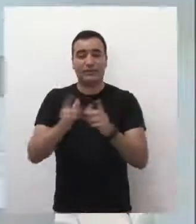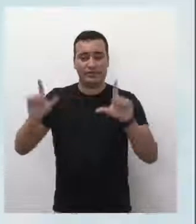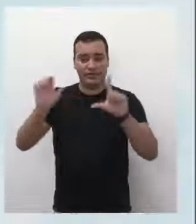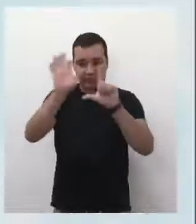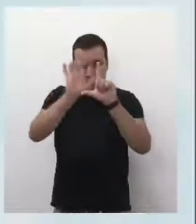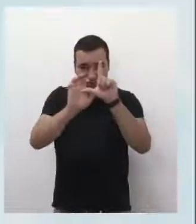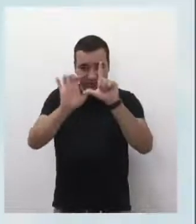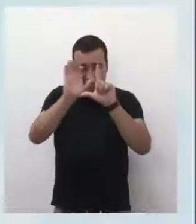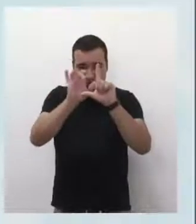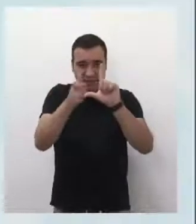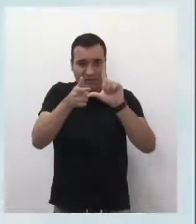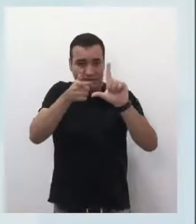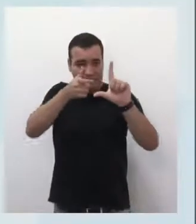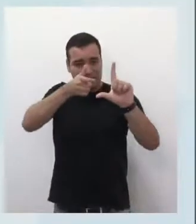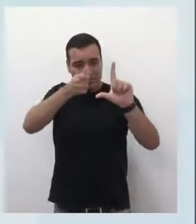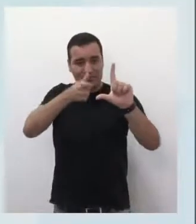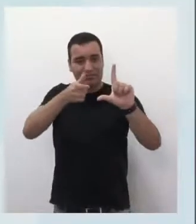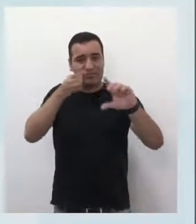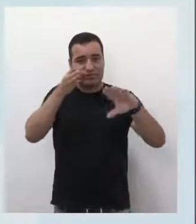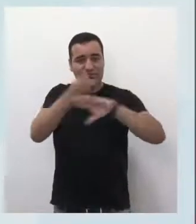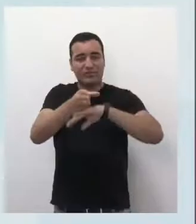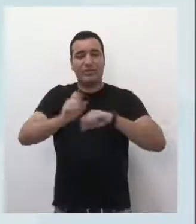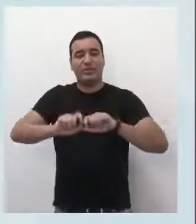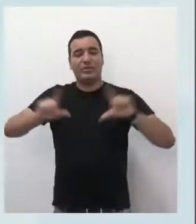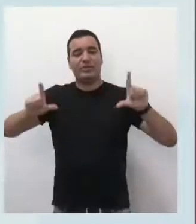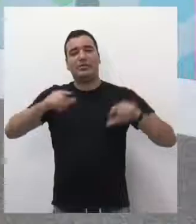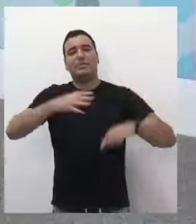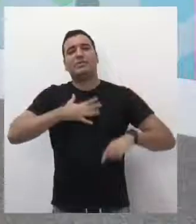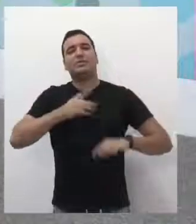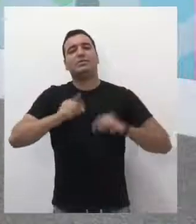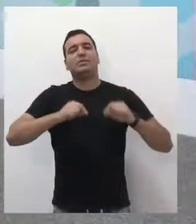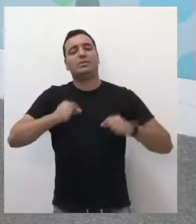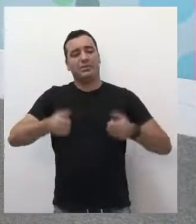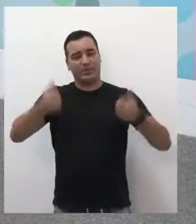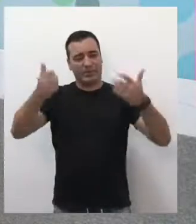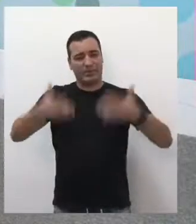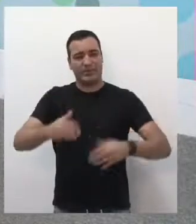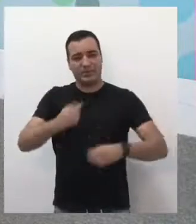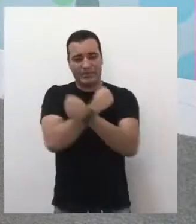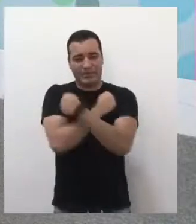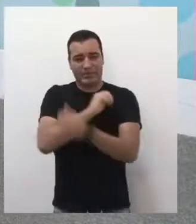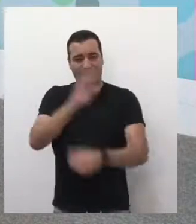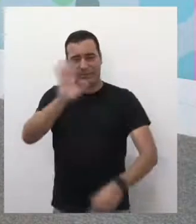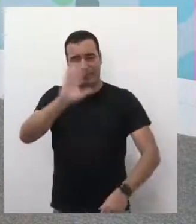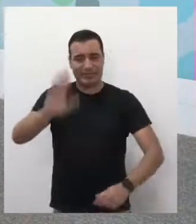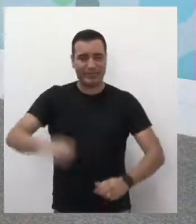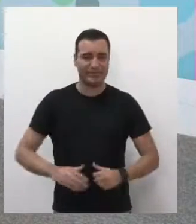e acessa lá e diz o que você achou dessa aula aí. Falou? Um abraço. Até mais, gente.